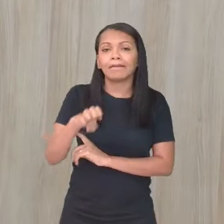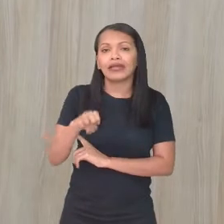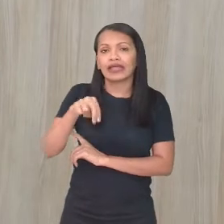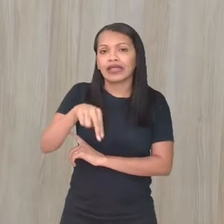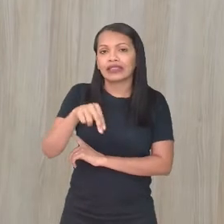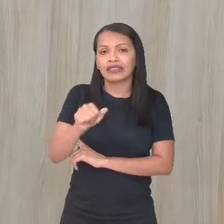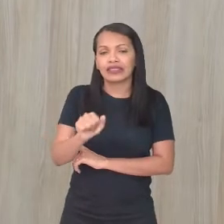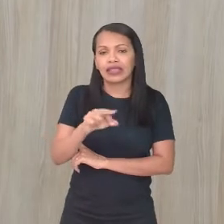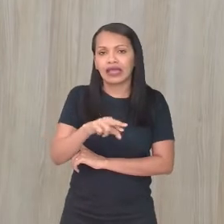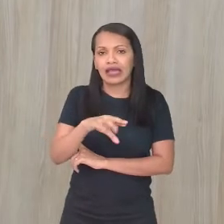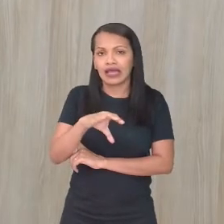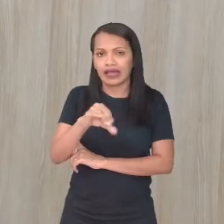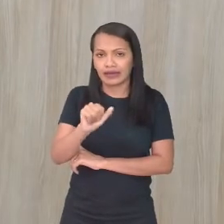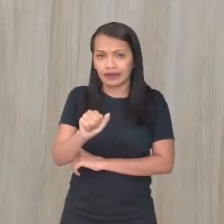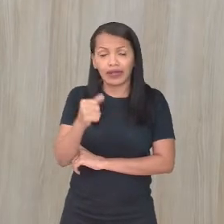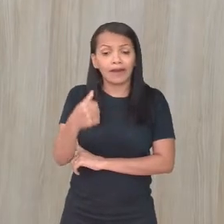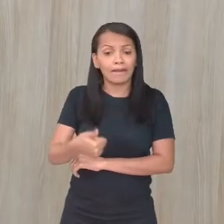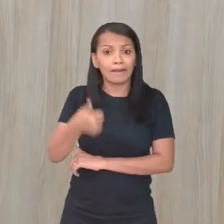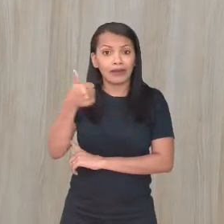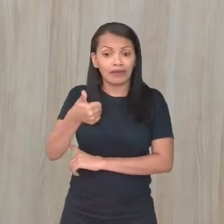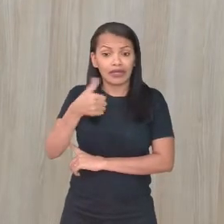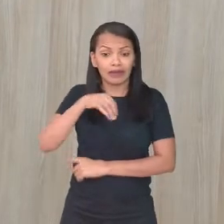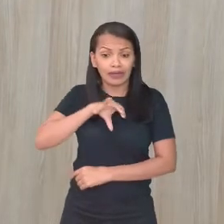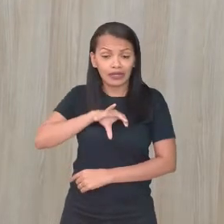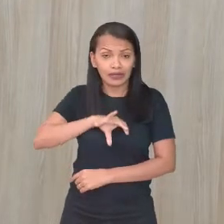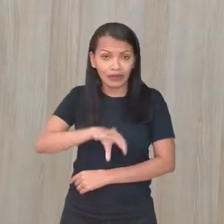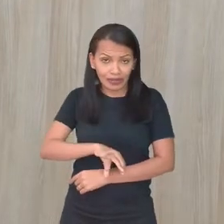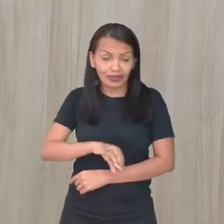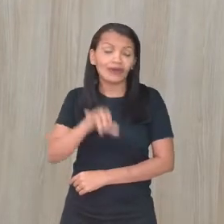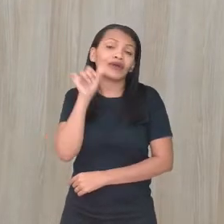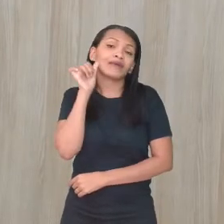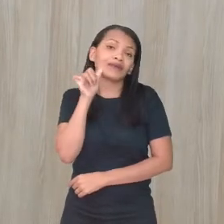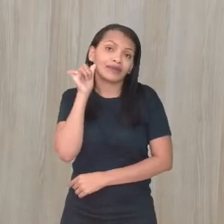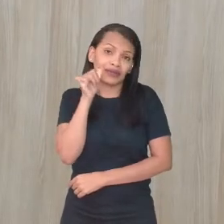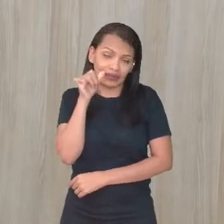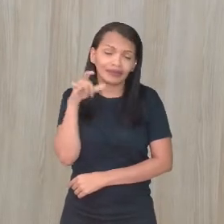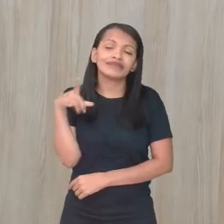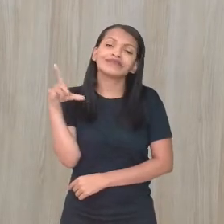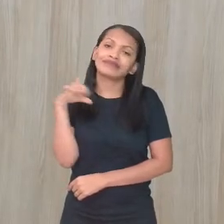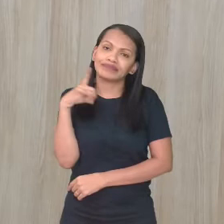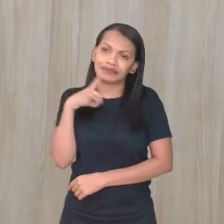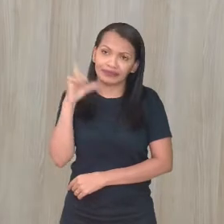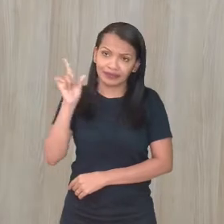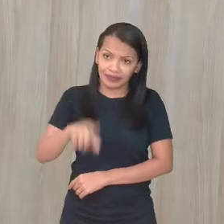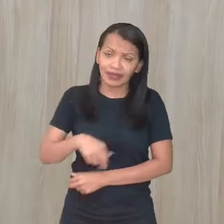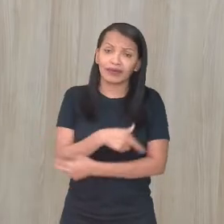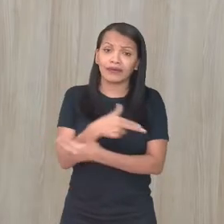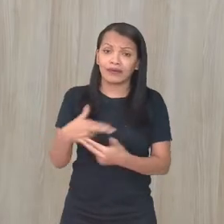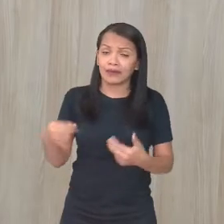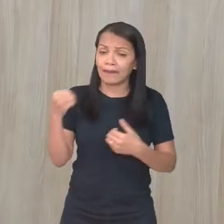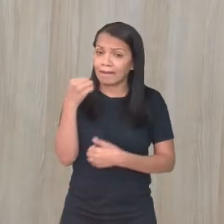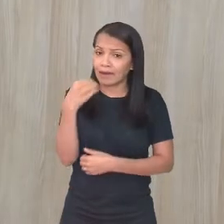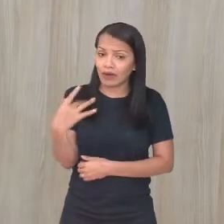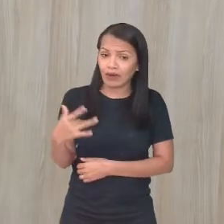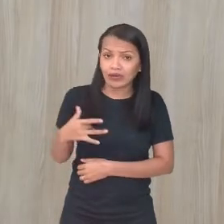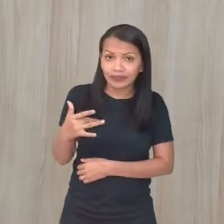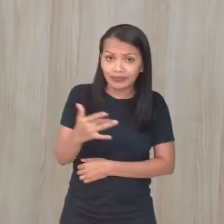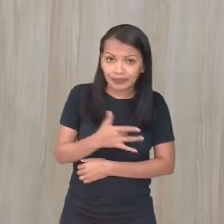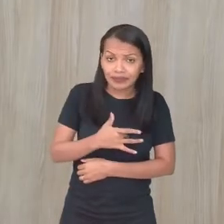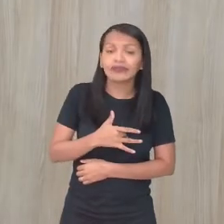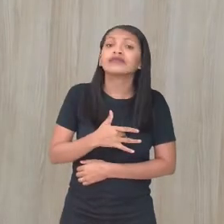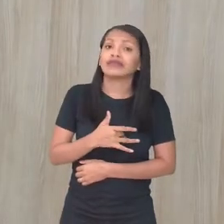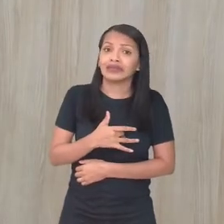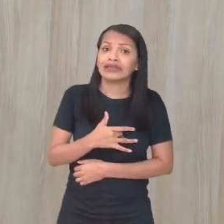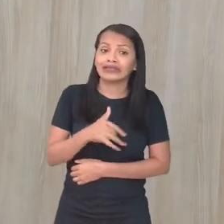primeira menstruação que se dá nas meninas. Então, essa menstruação, ela é algo muito saudável para a